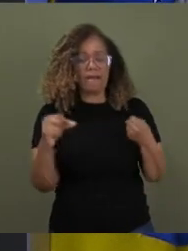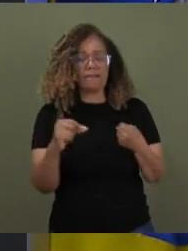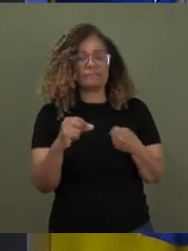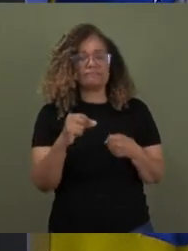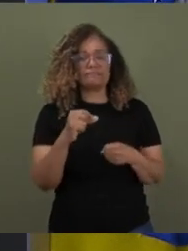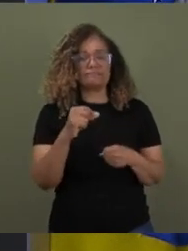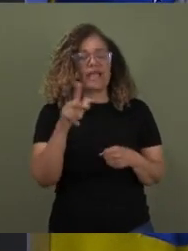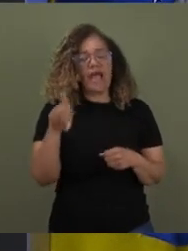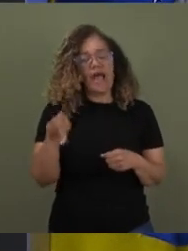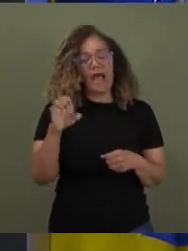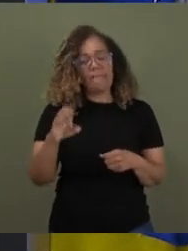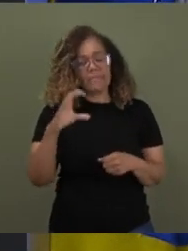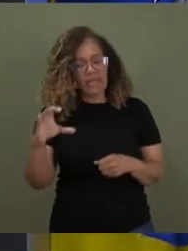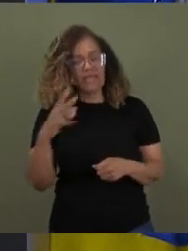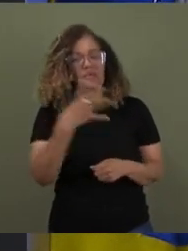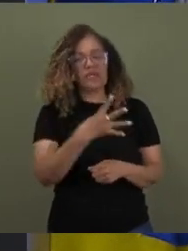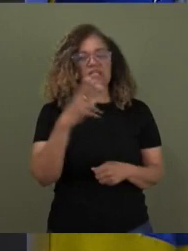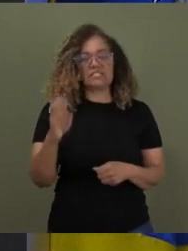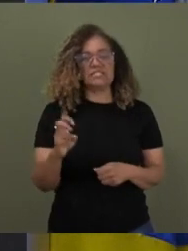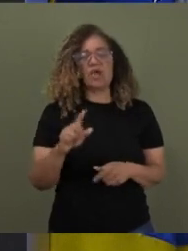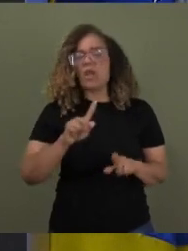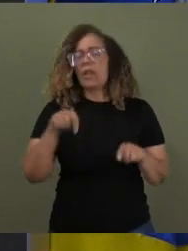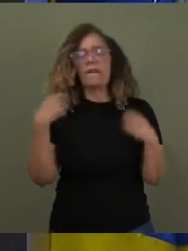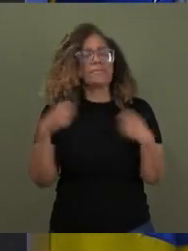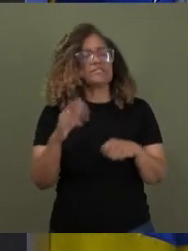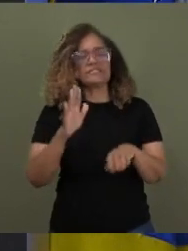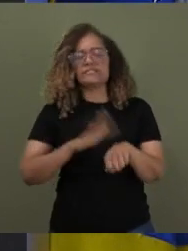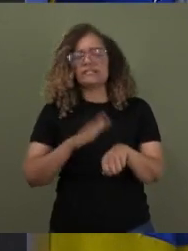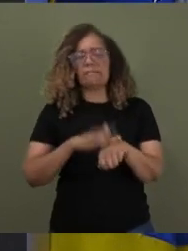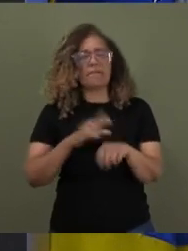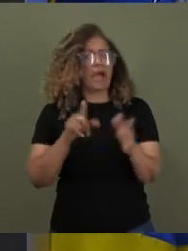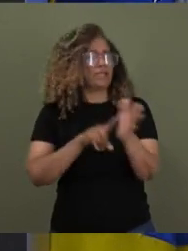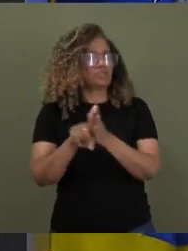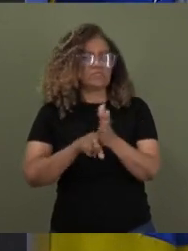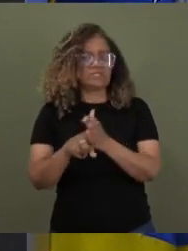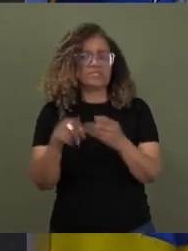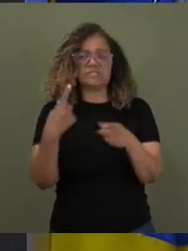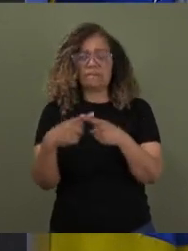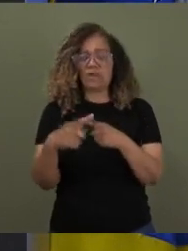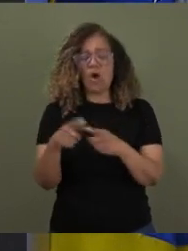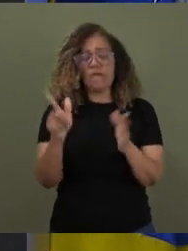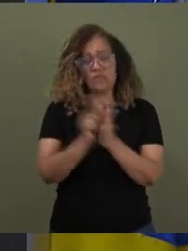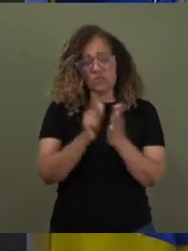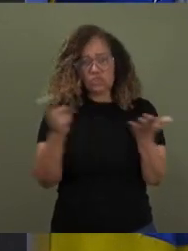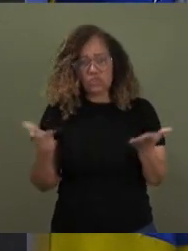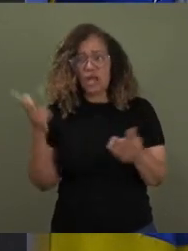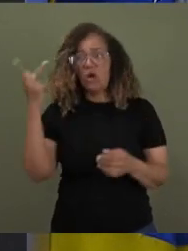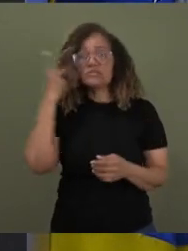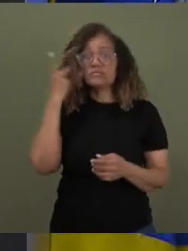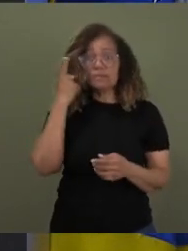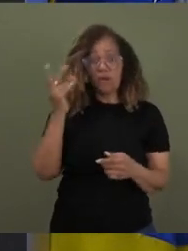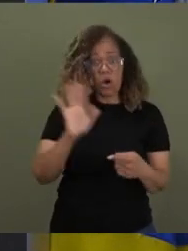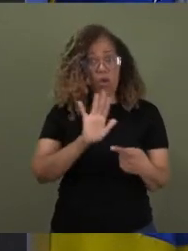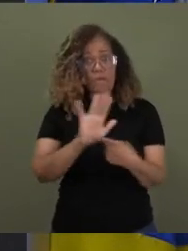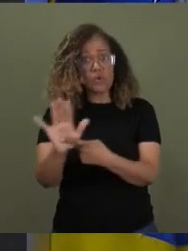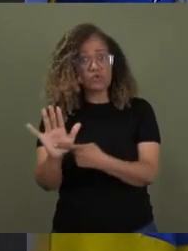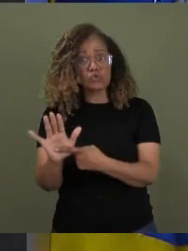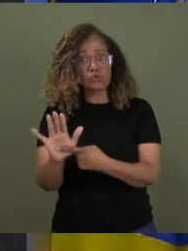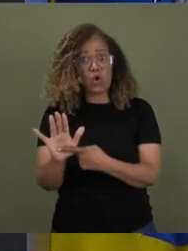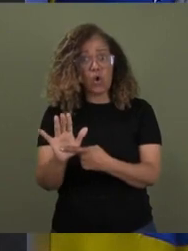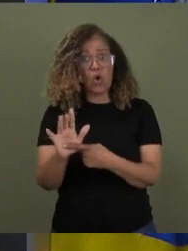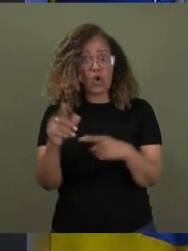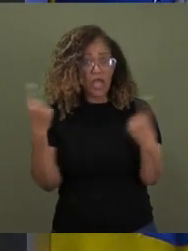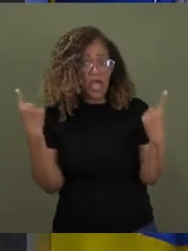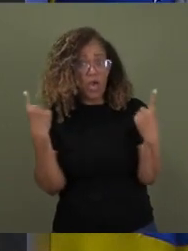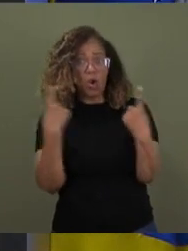precisamos fazer mais pesquisa do que já foi feita. A própria Folha de São Paulo, recentemente, mostrou que, contra,